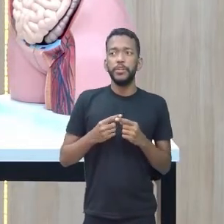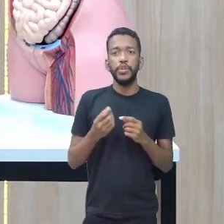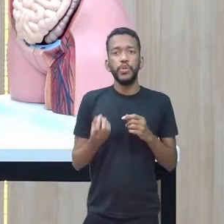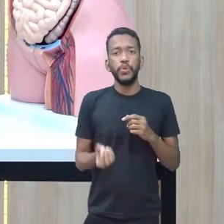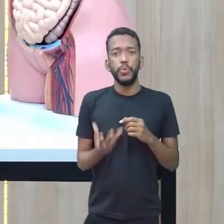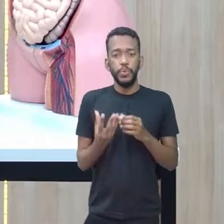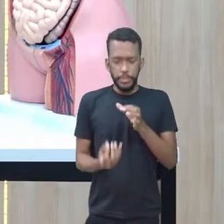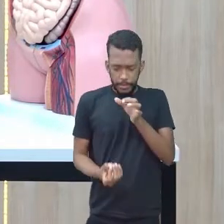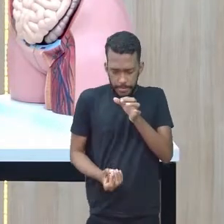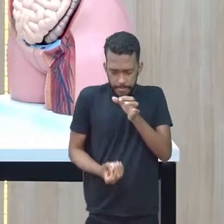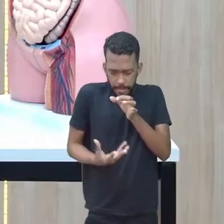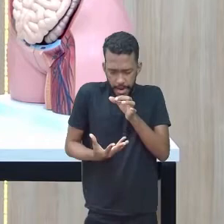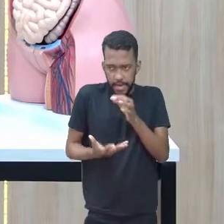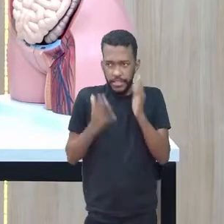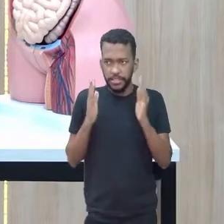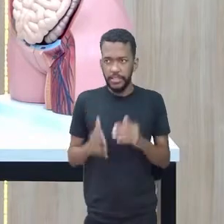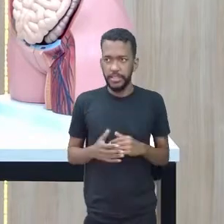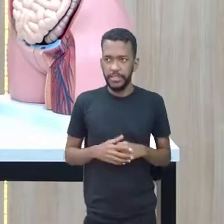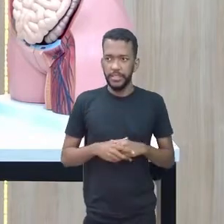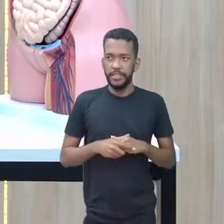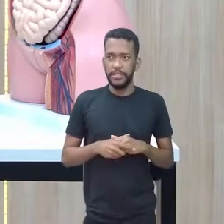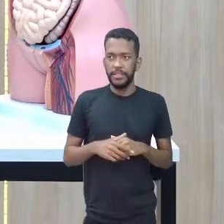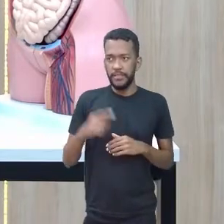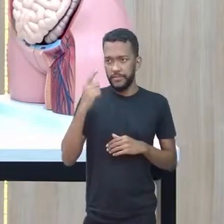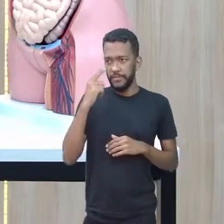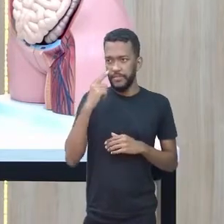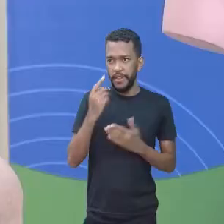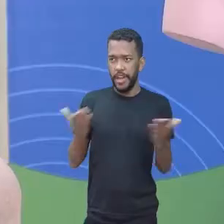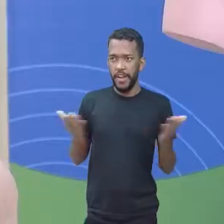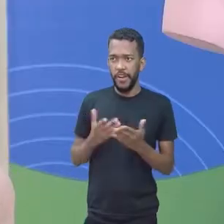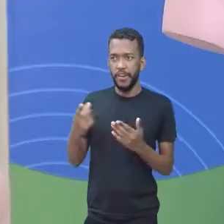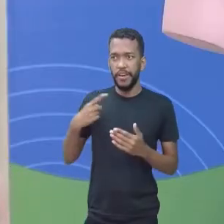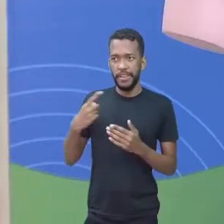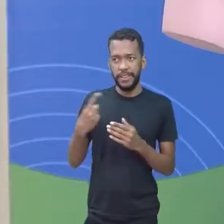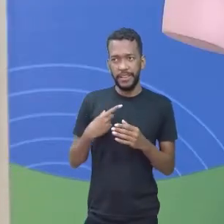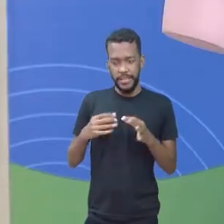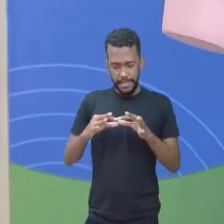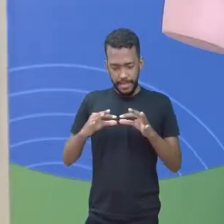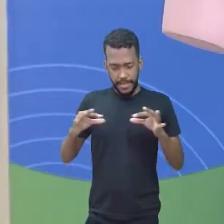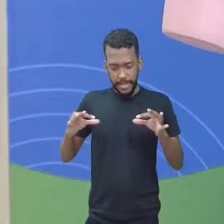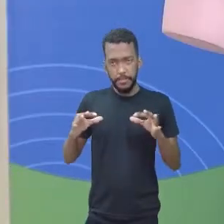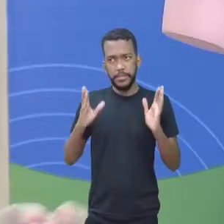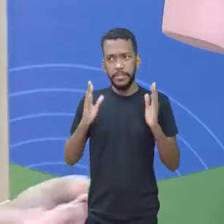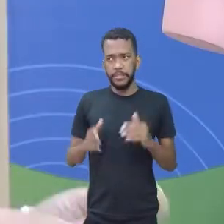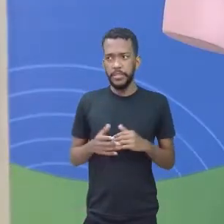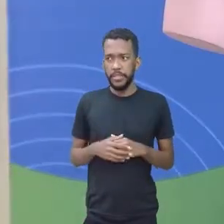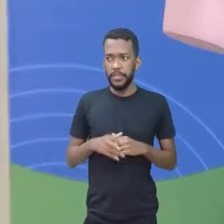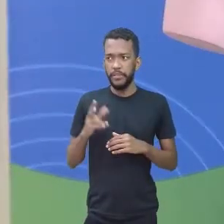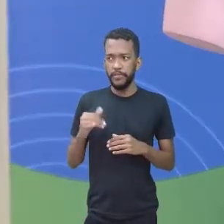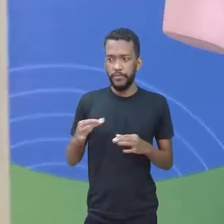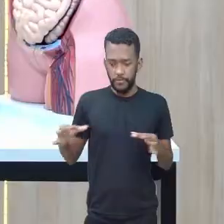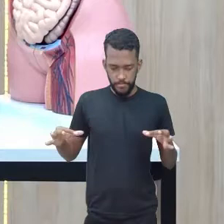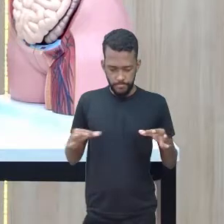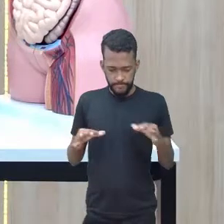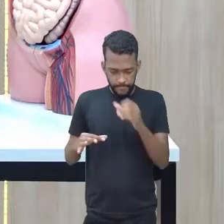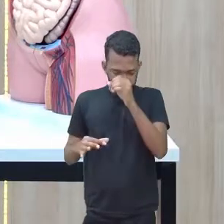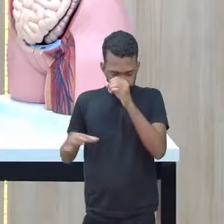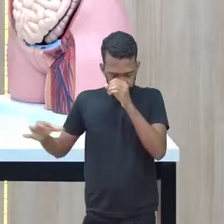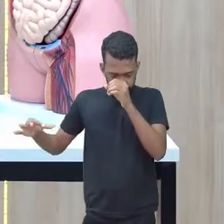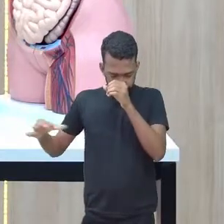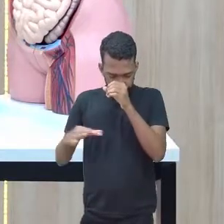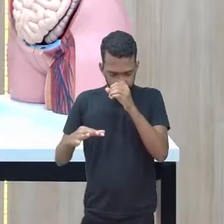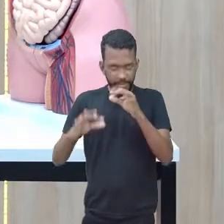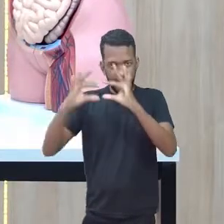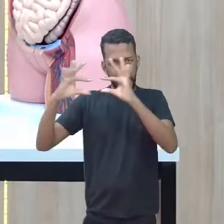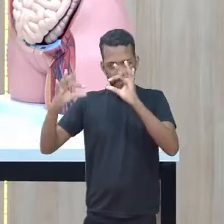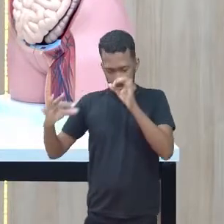consiga passar. Então, aqui agora, eu já tenho uma lâmina. E essa lâmina é que eu vou colocar no microscópio para